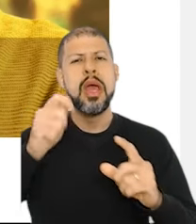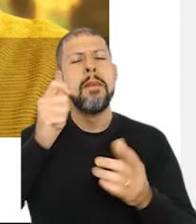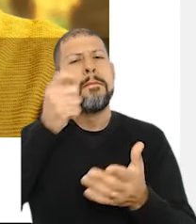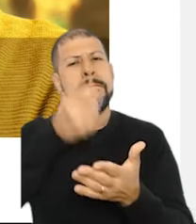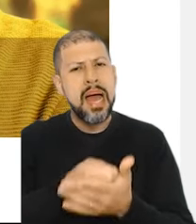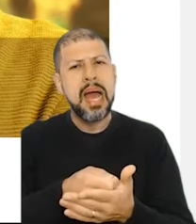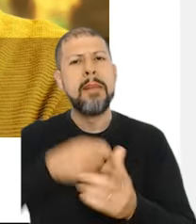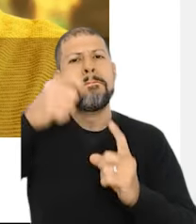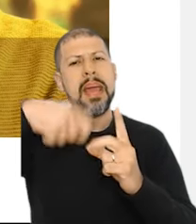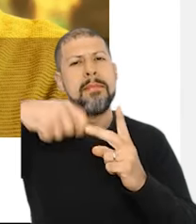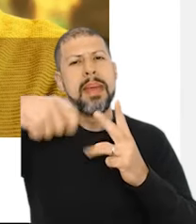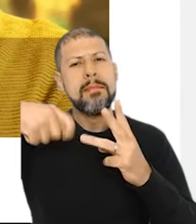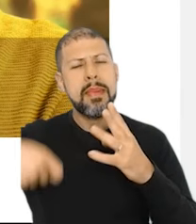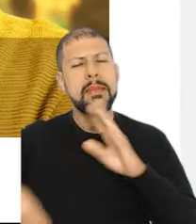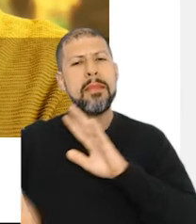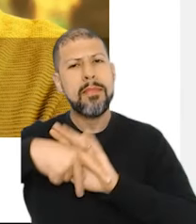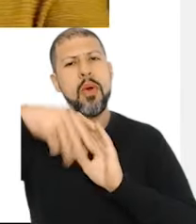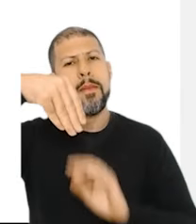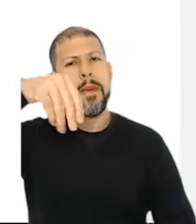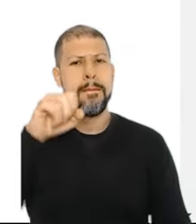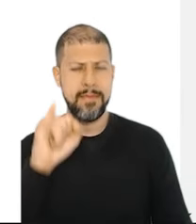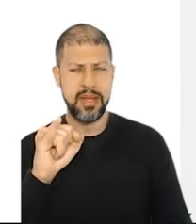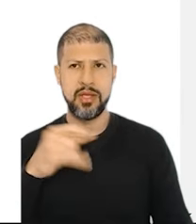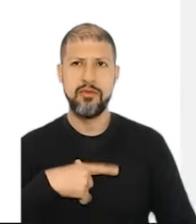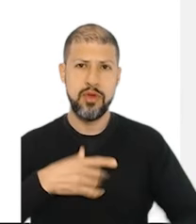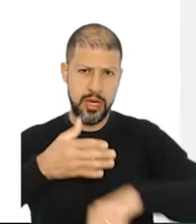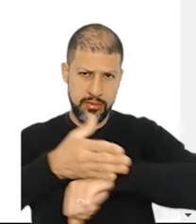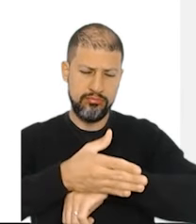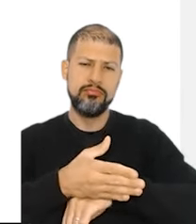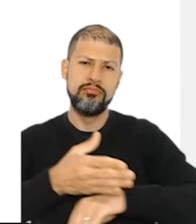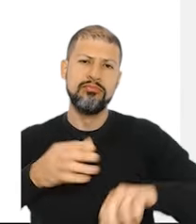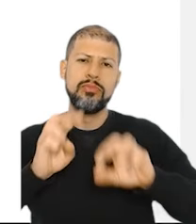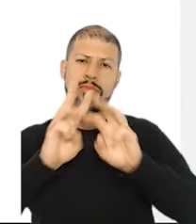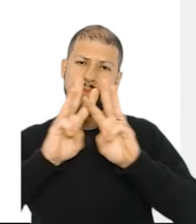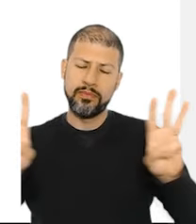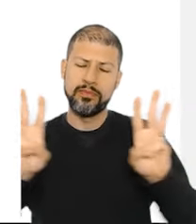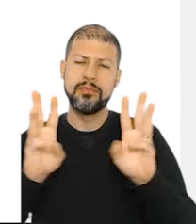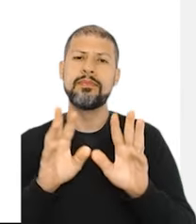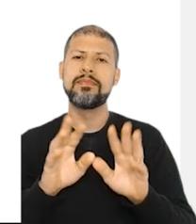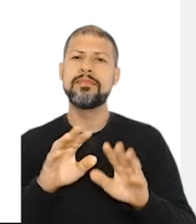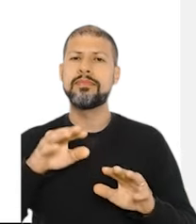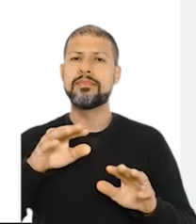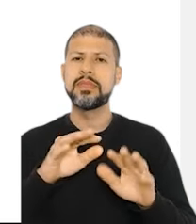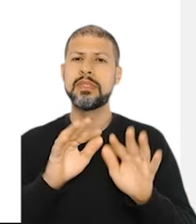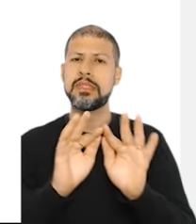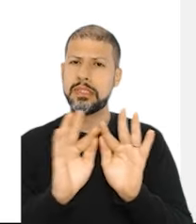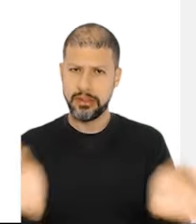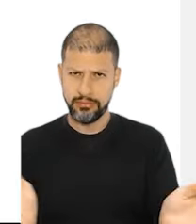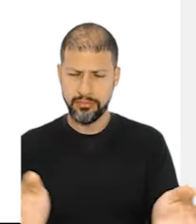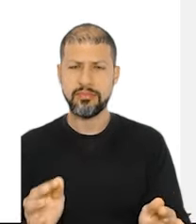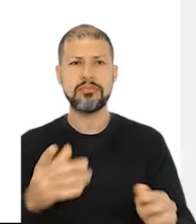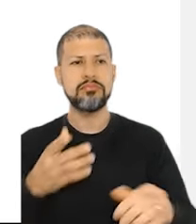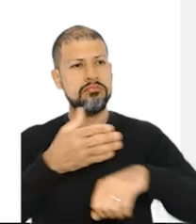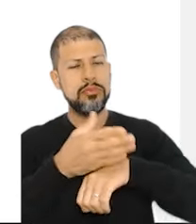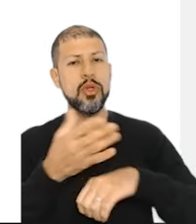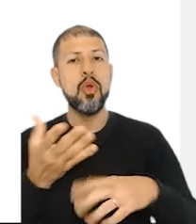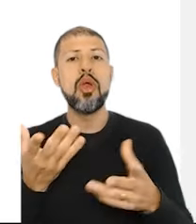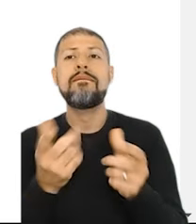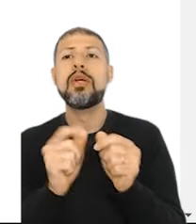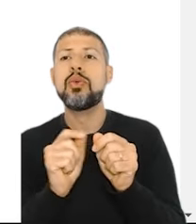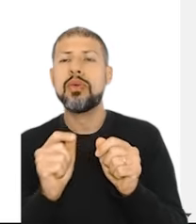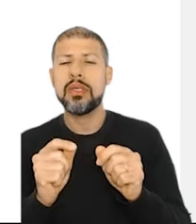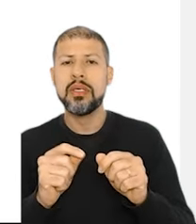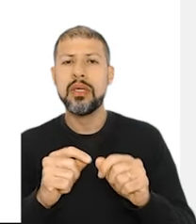né isso eu vou acessar o site do simples o que eu quero fazer eu quero avaliar o programa